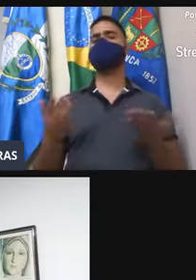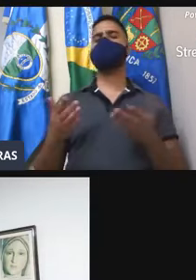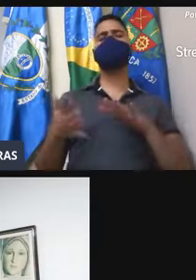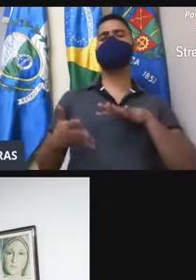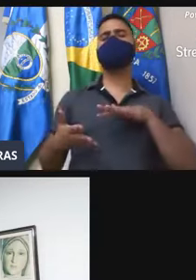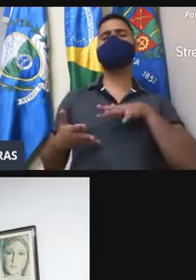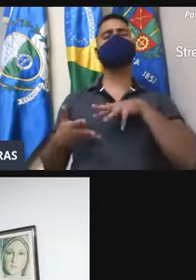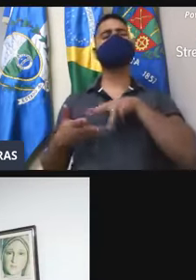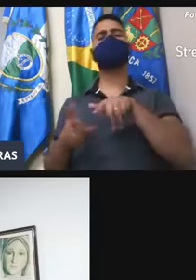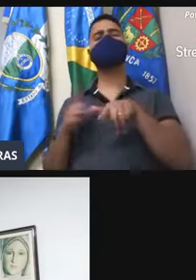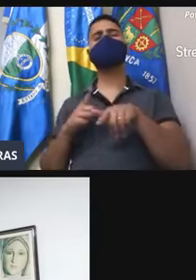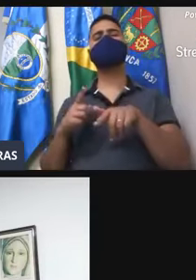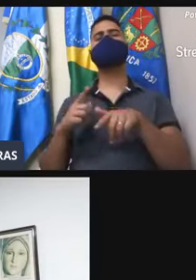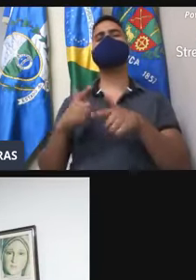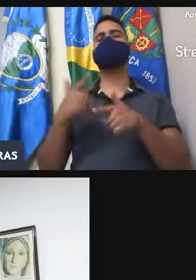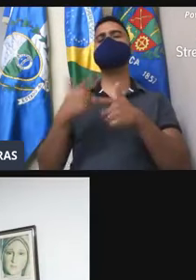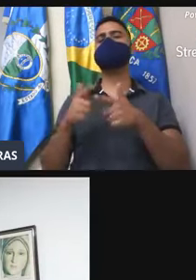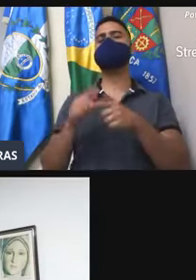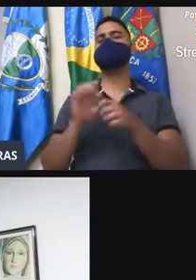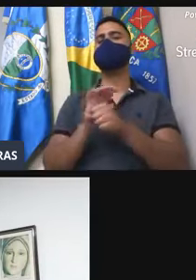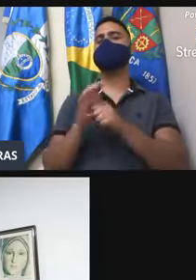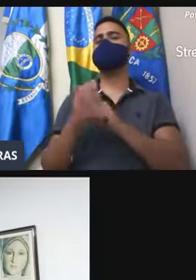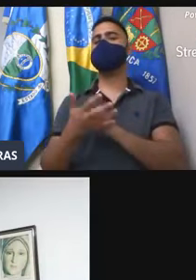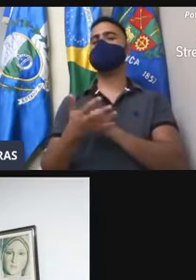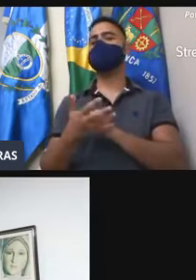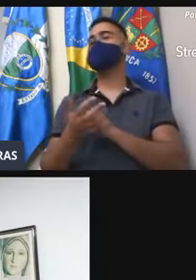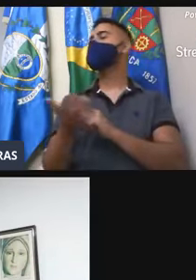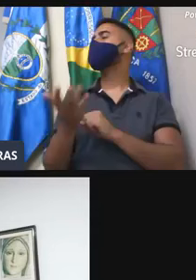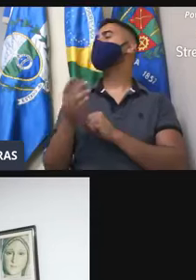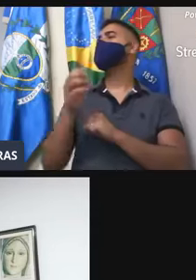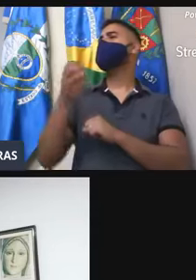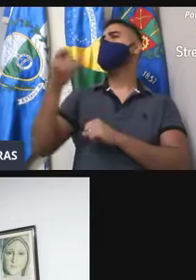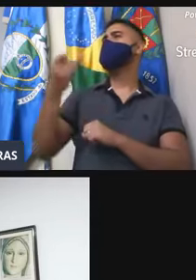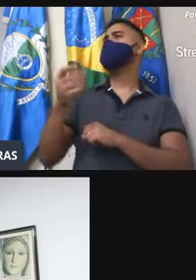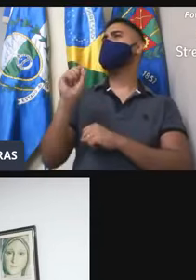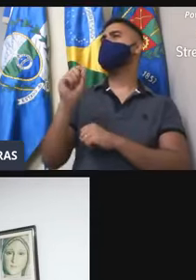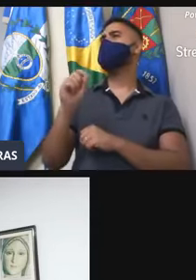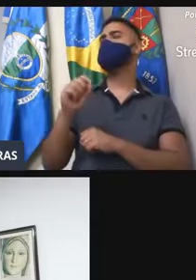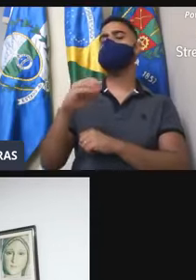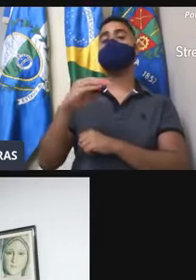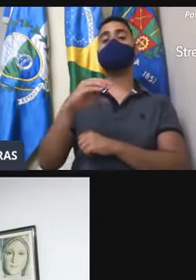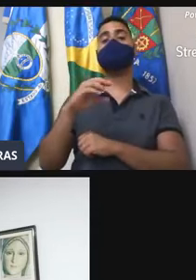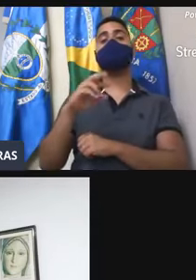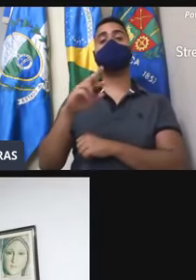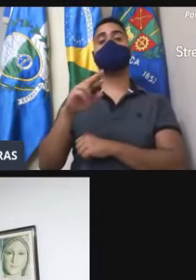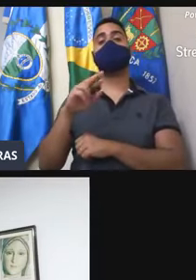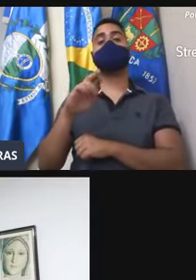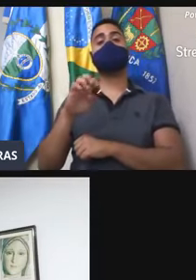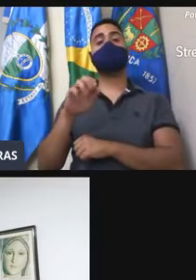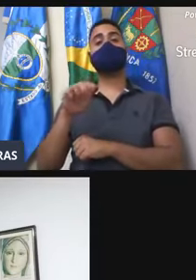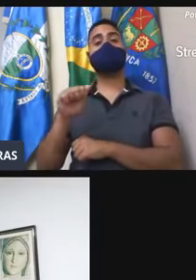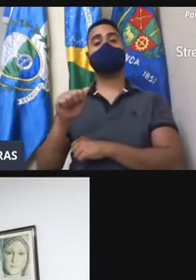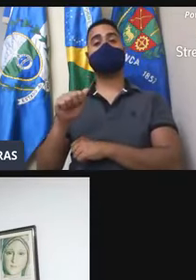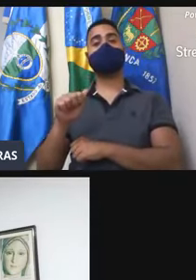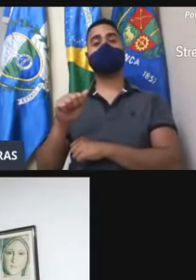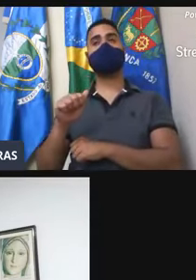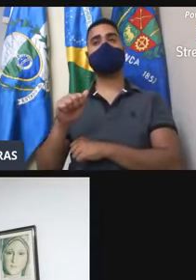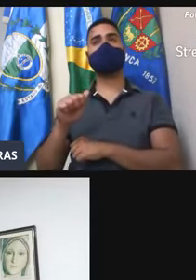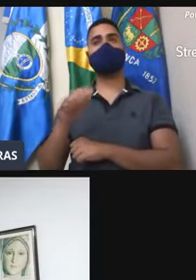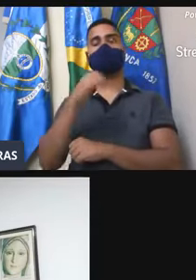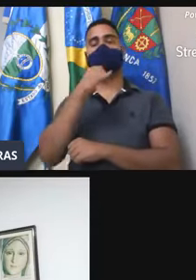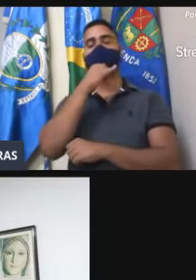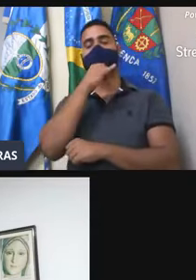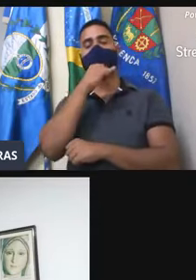todo. Queria que você enfatizasse um pouco mais a questão do CRAS e do CREA. No Paraná nós